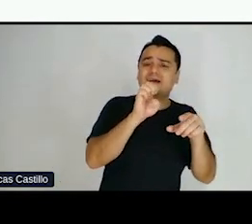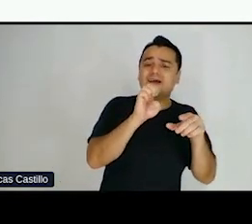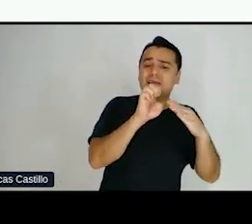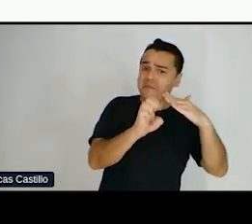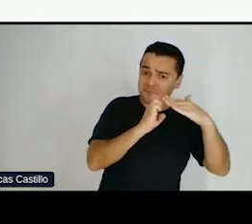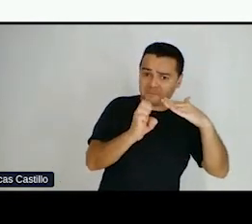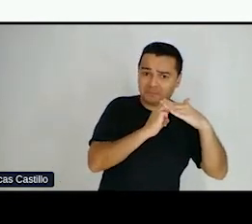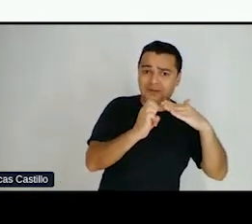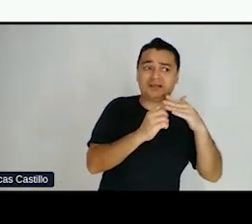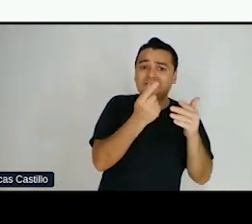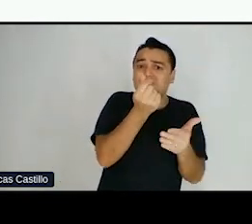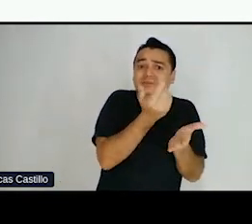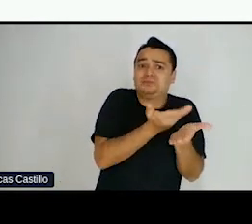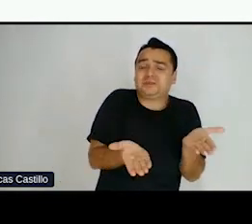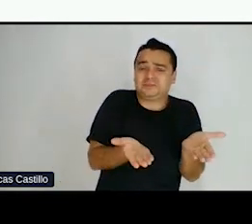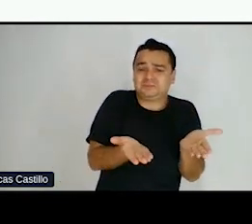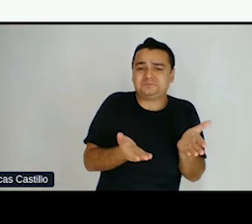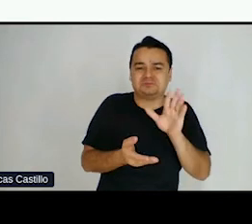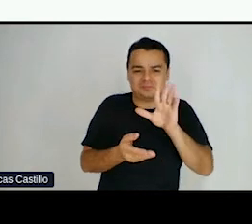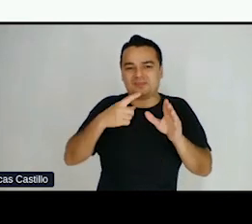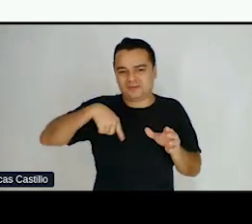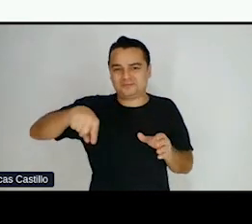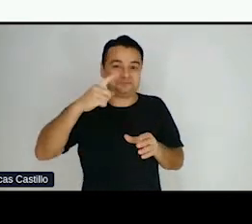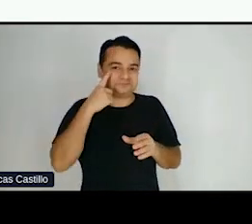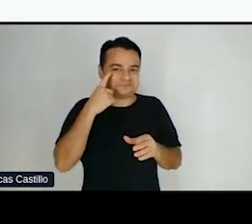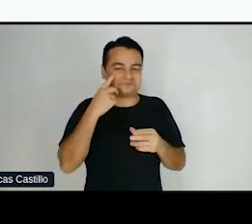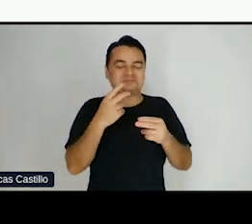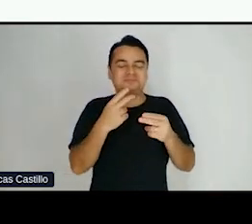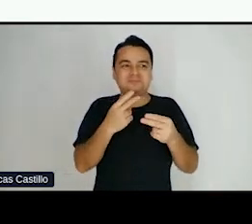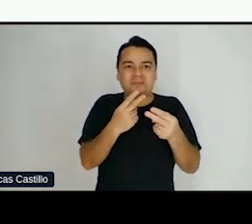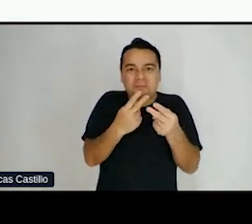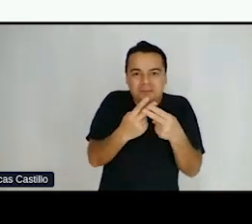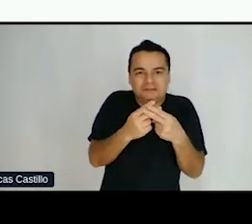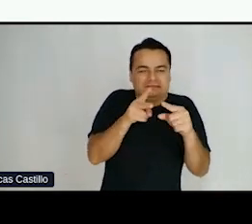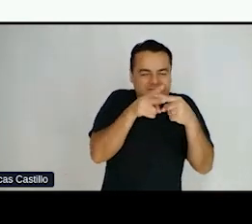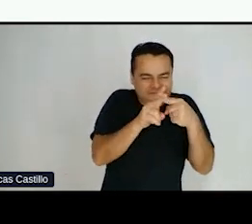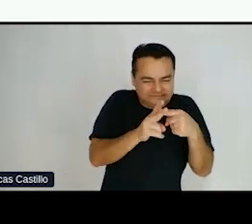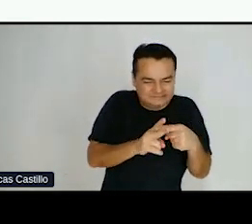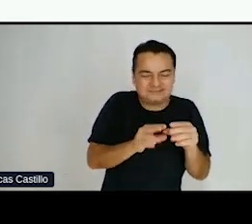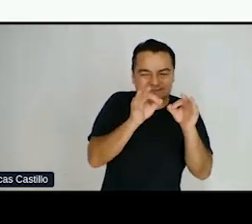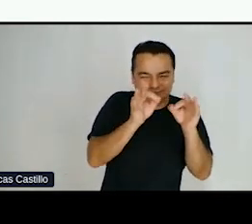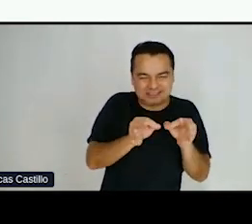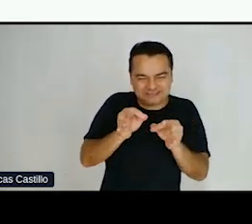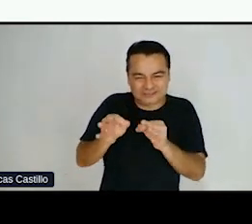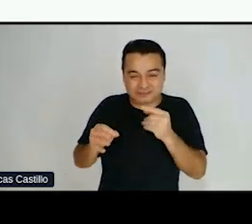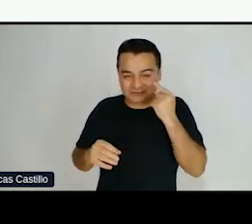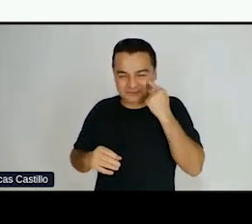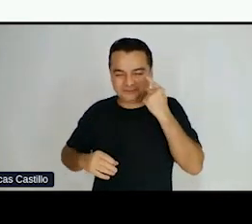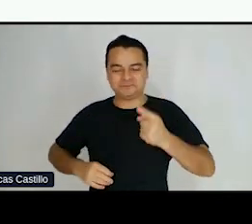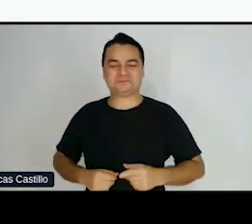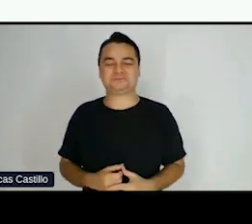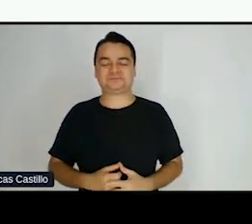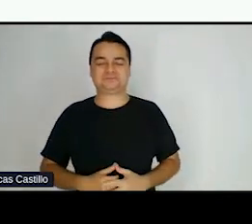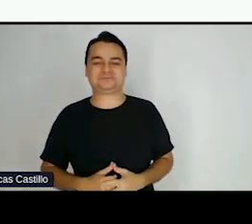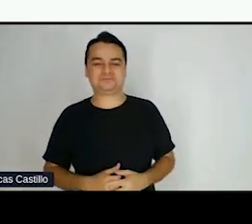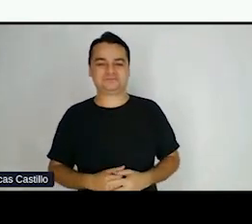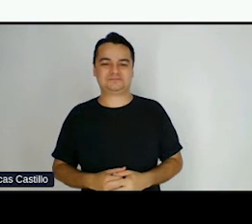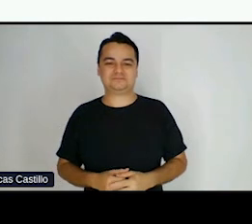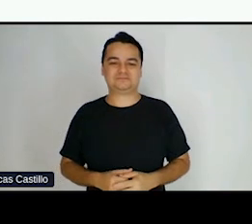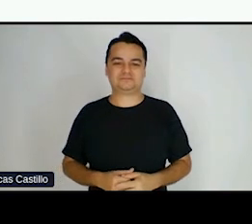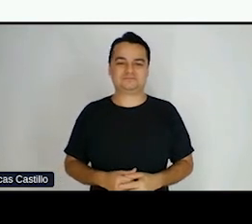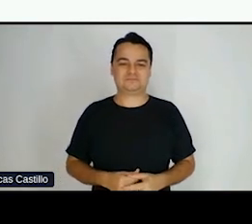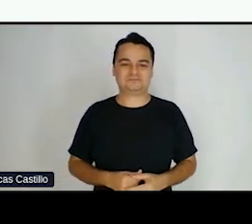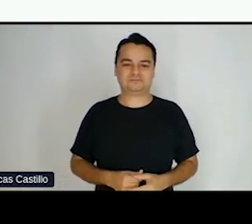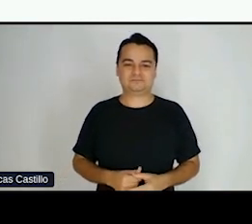na hora de acompanhar o bug correto, né, a aplicação rodando bonitinho. Espaço, marcar,